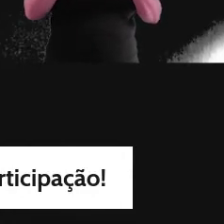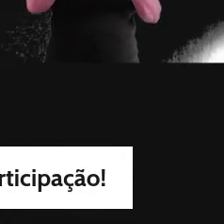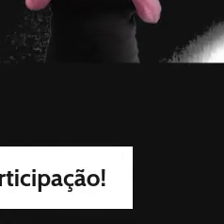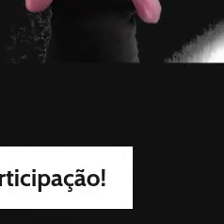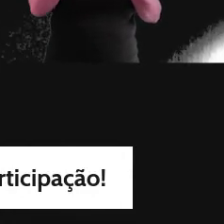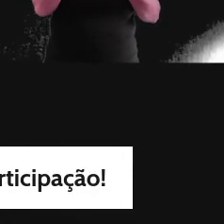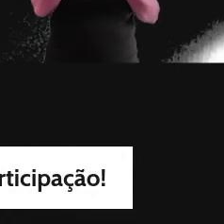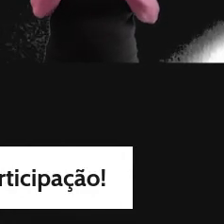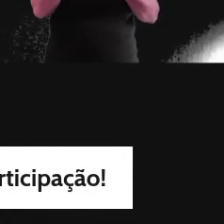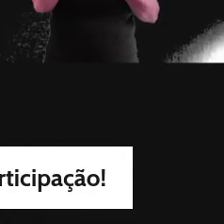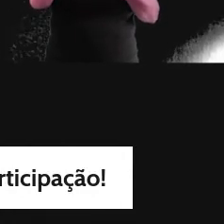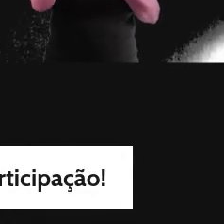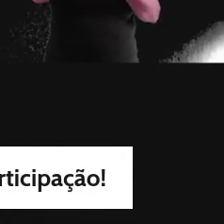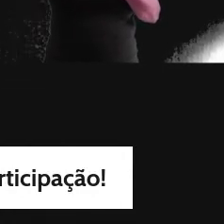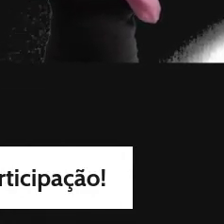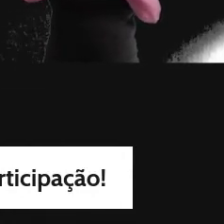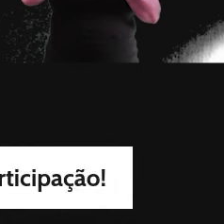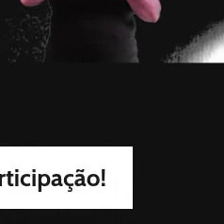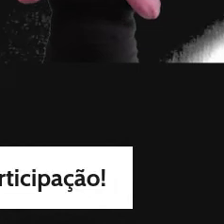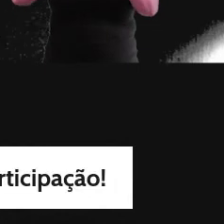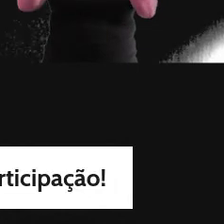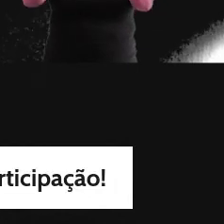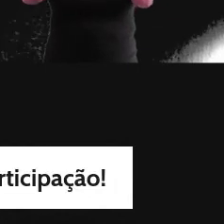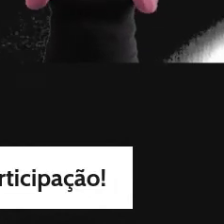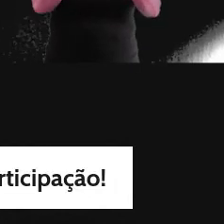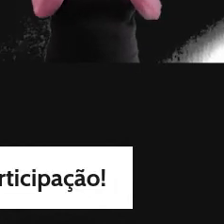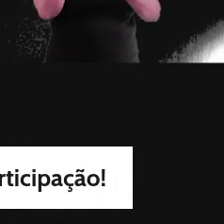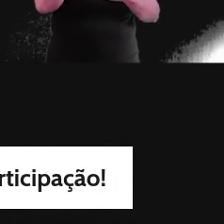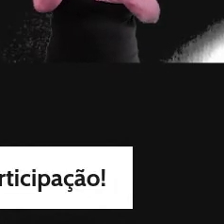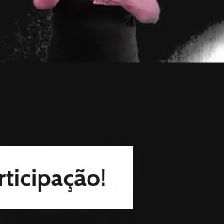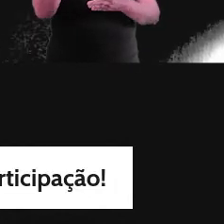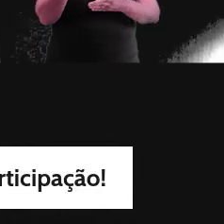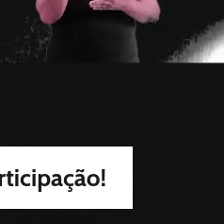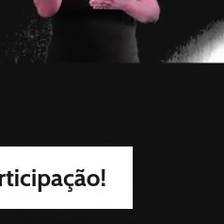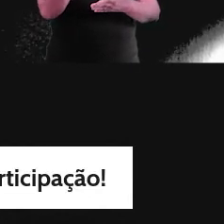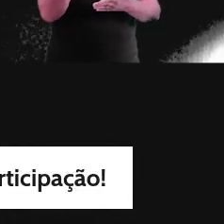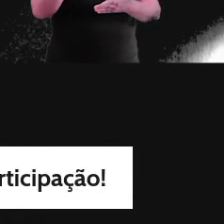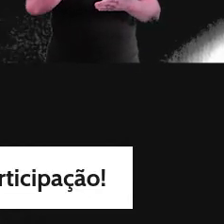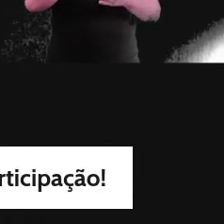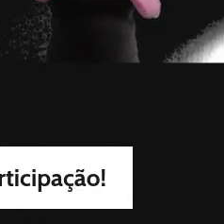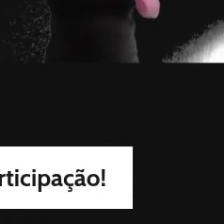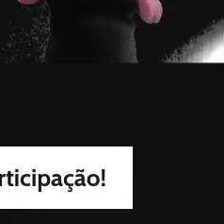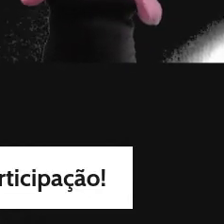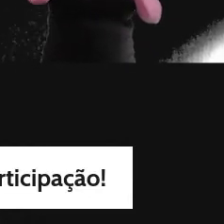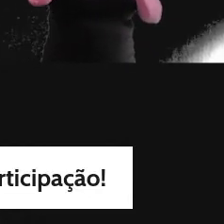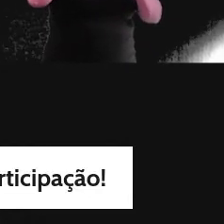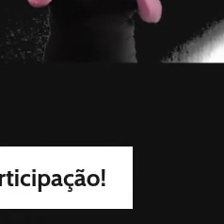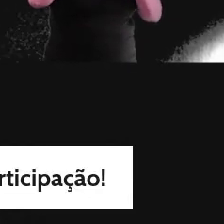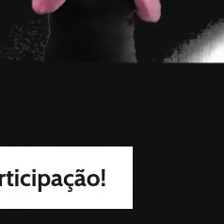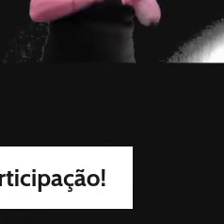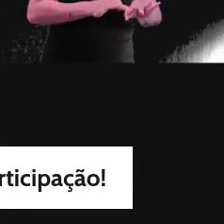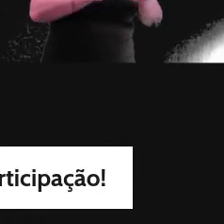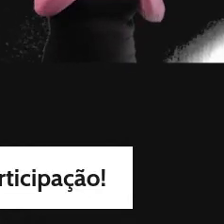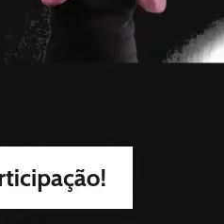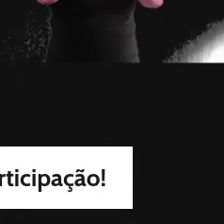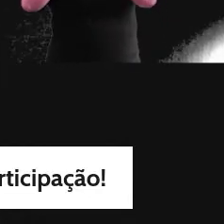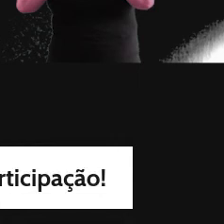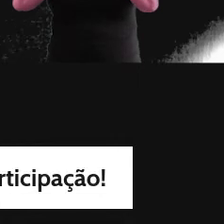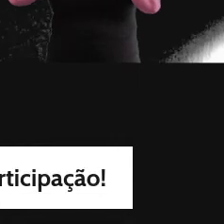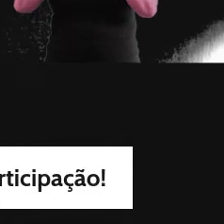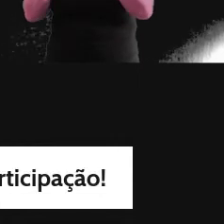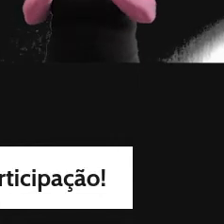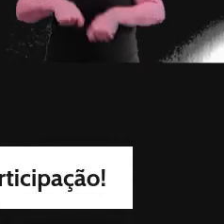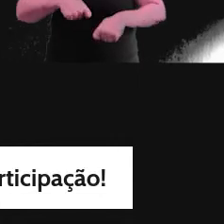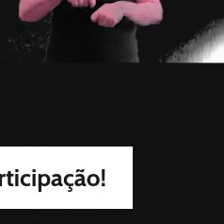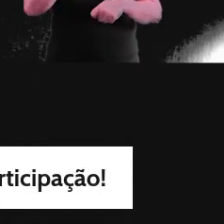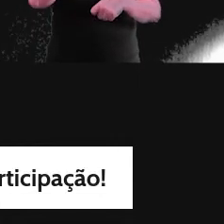e que é central para alcançarmos, de fato, uma sociedade mais justa, equânime, e que, enfim, tenha condições